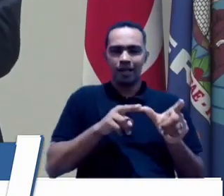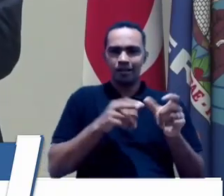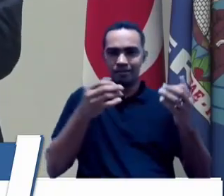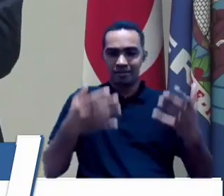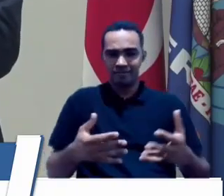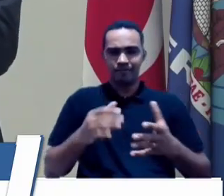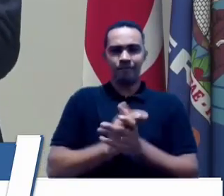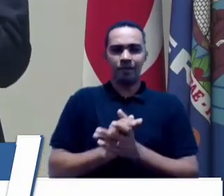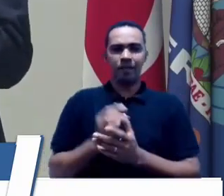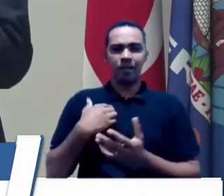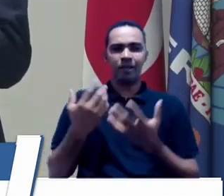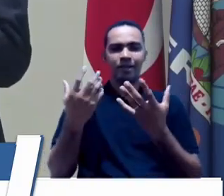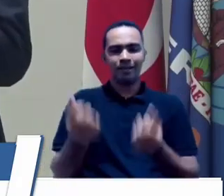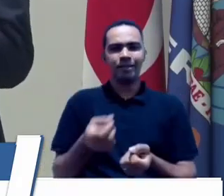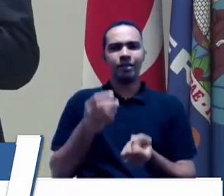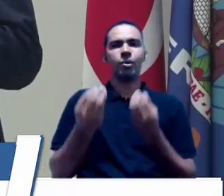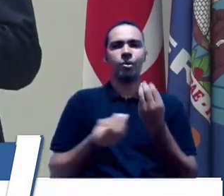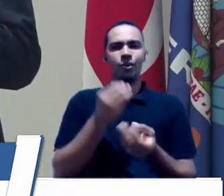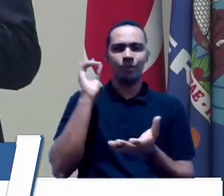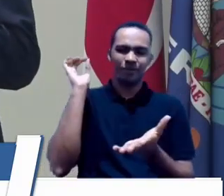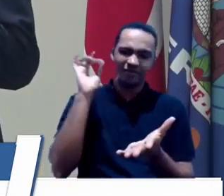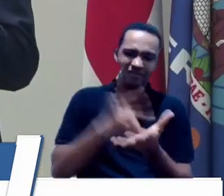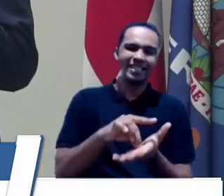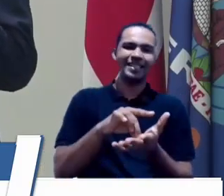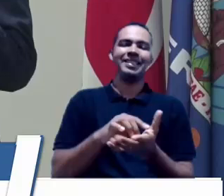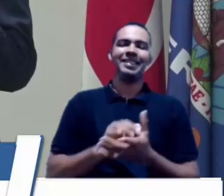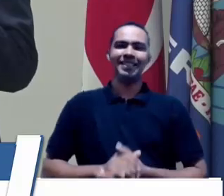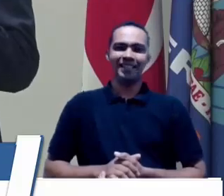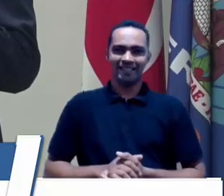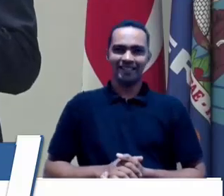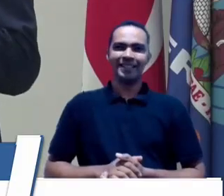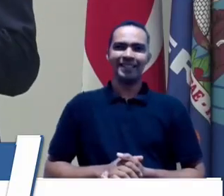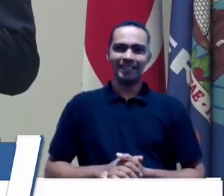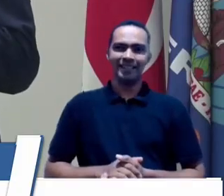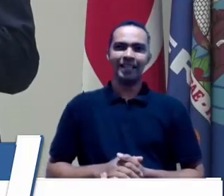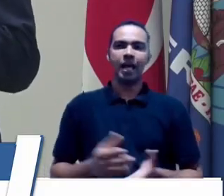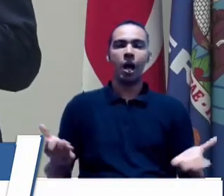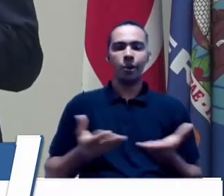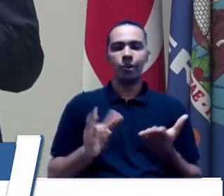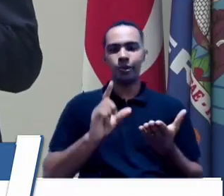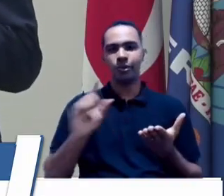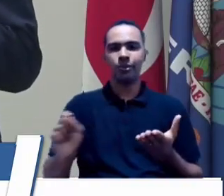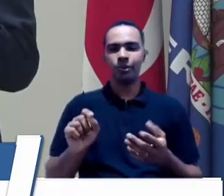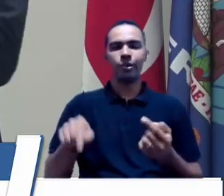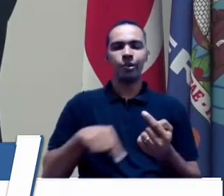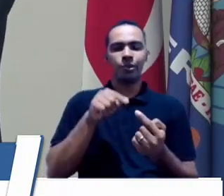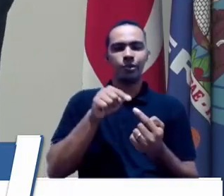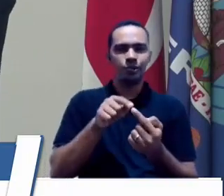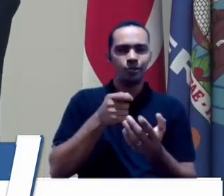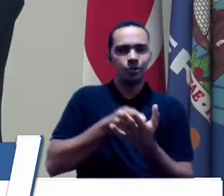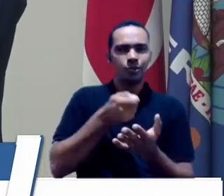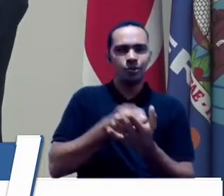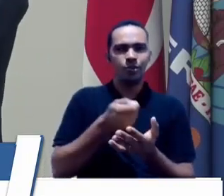como verdade tudo isso, né? E saio daqui hoje com uma obrigação, deixar a OAB,